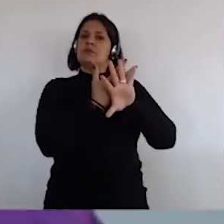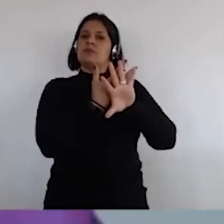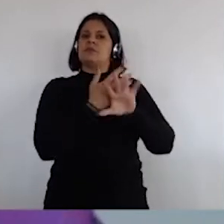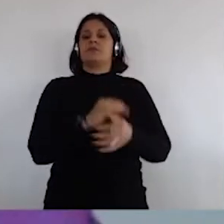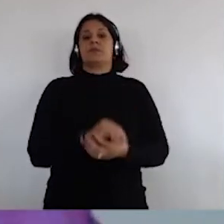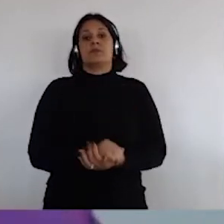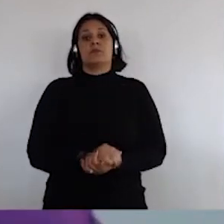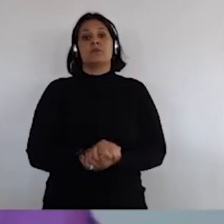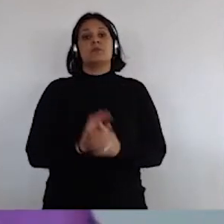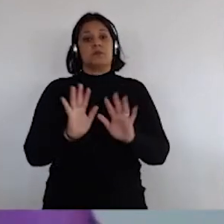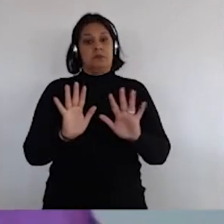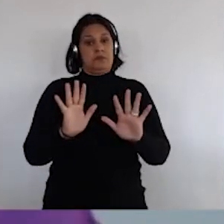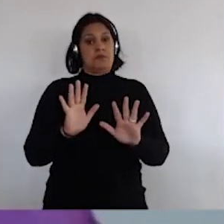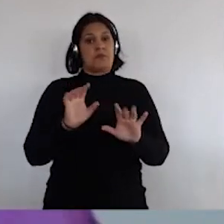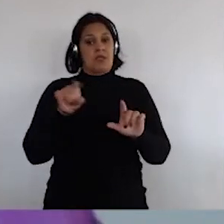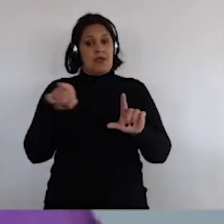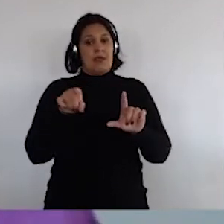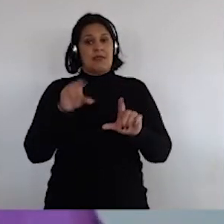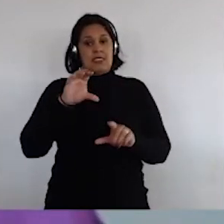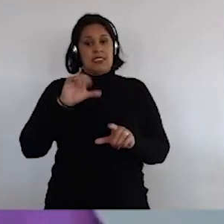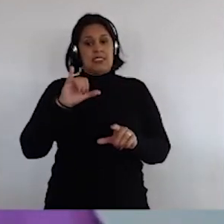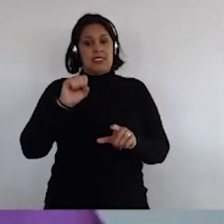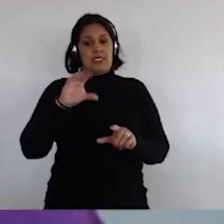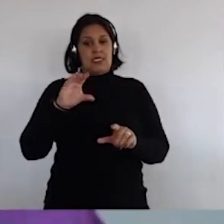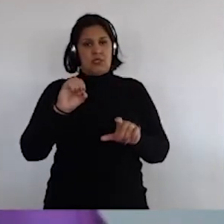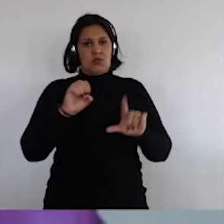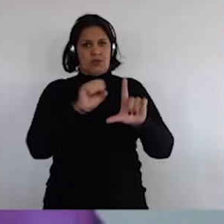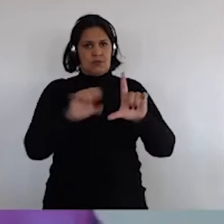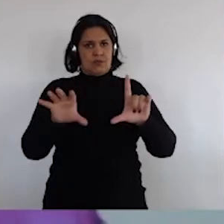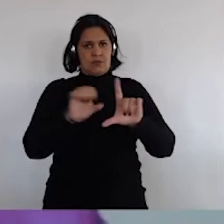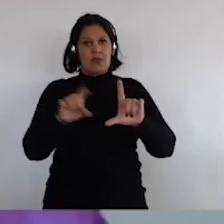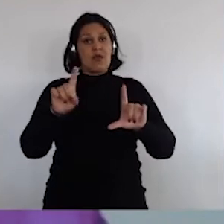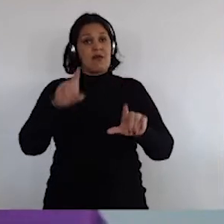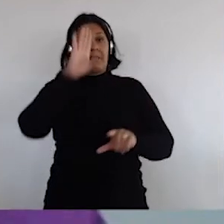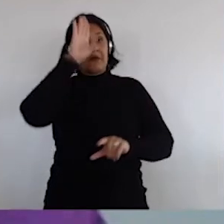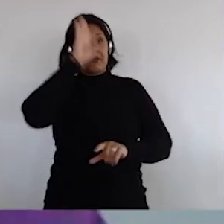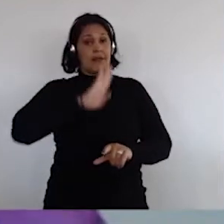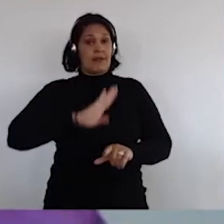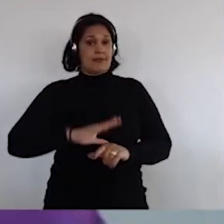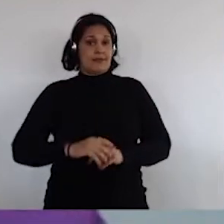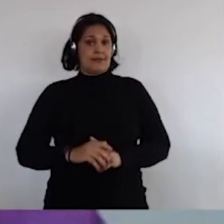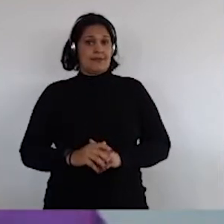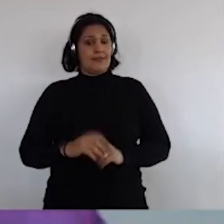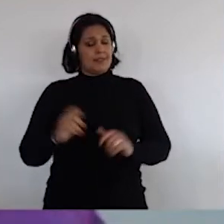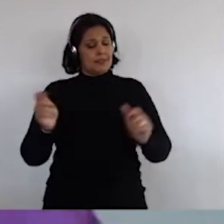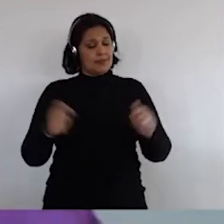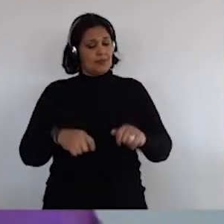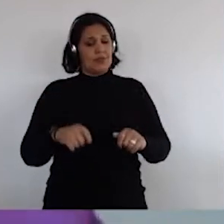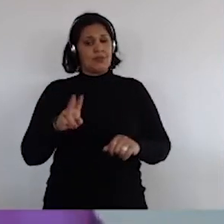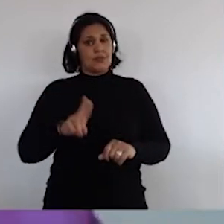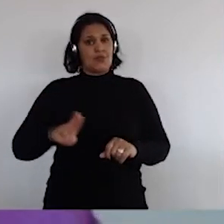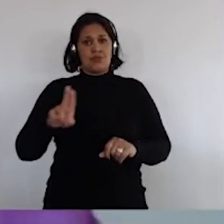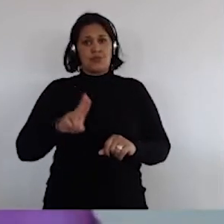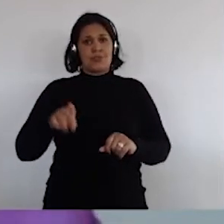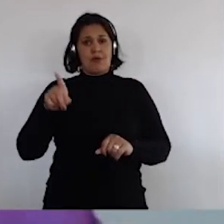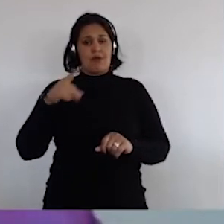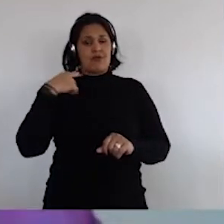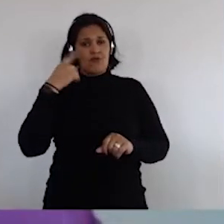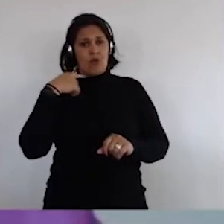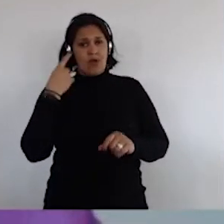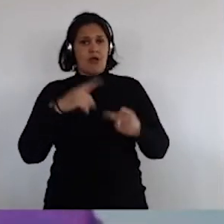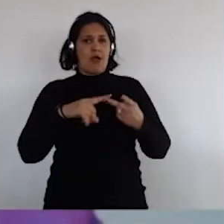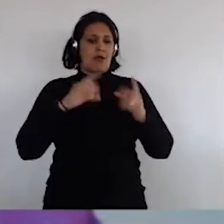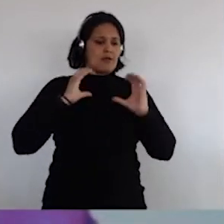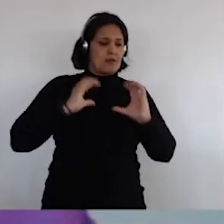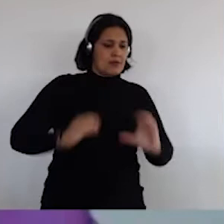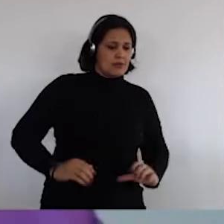de passagem, essa plataforma Cisco, ela é gratuita para que possa ser usada por advogados, por cidadão,